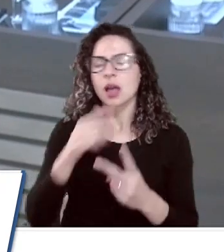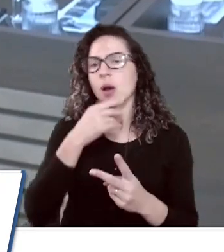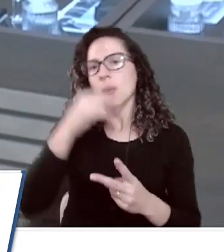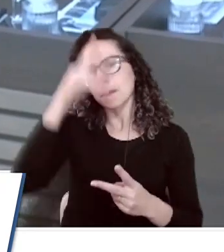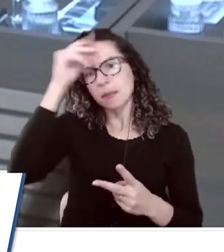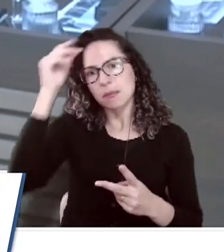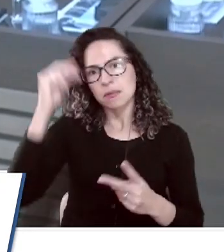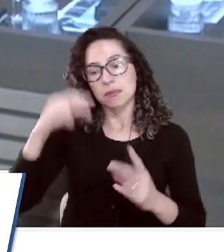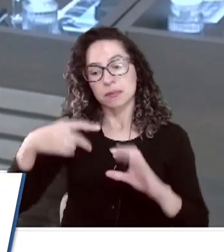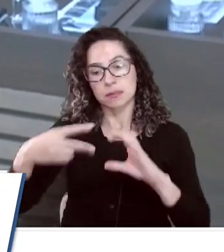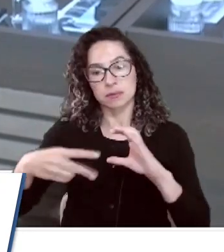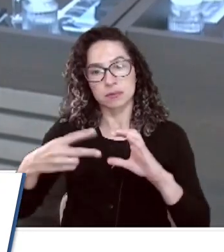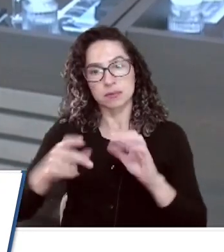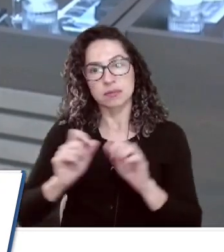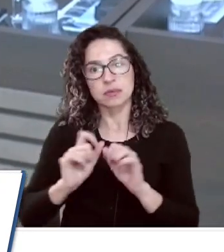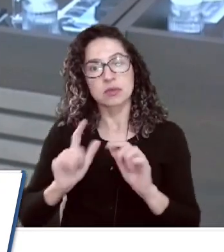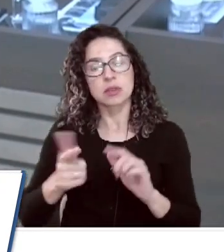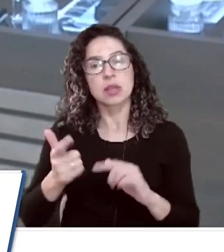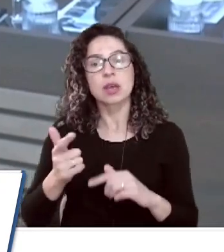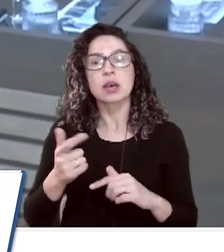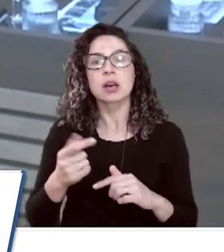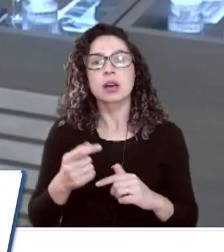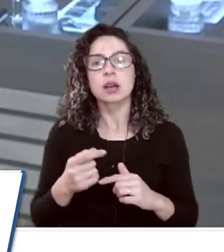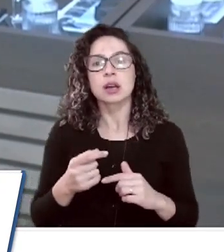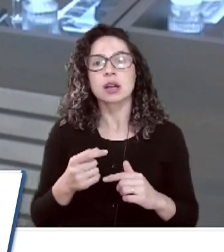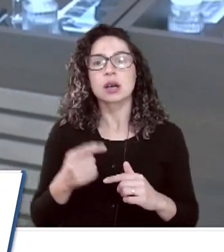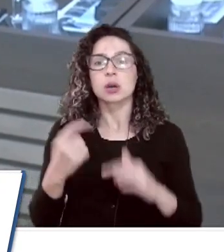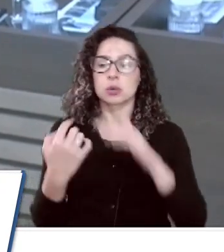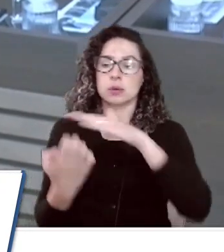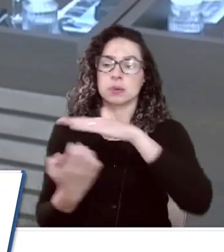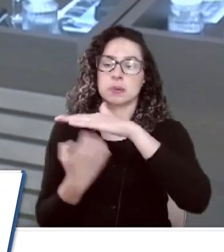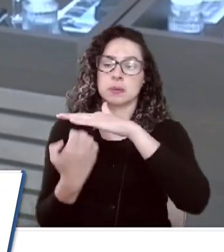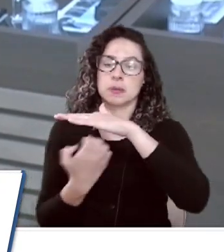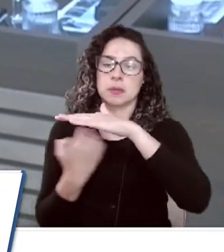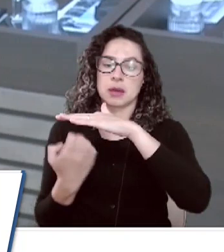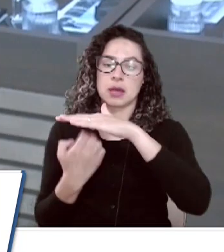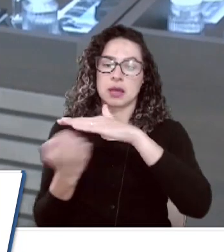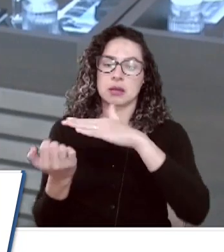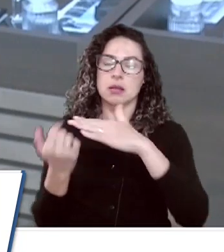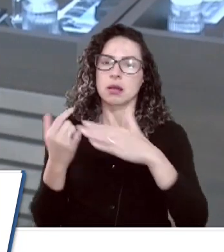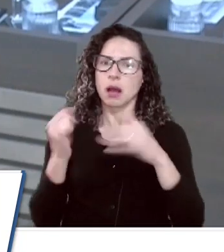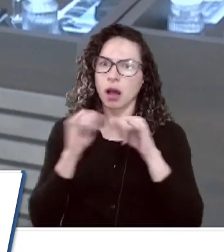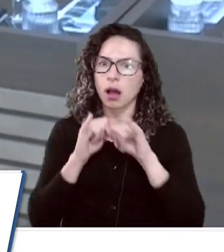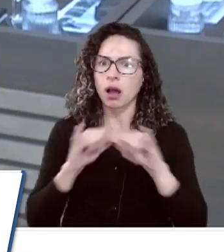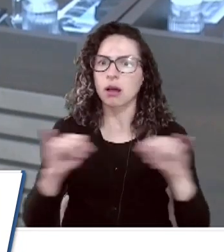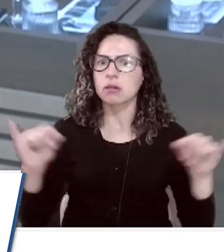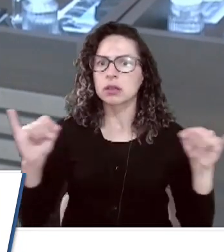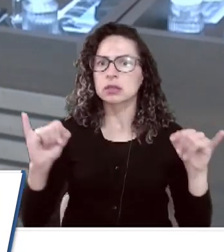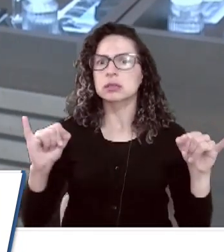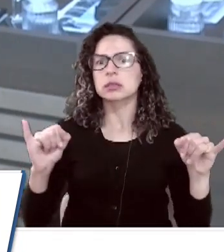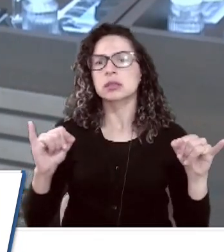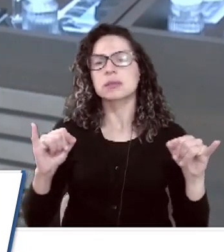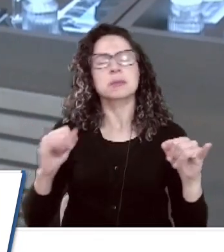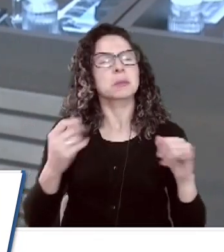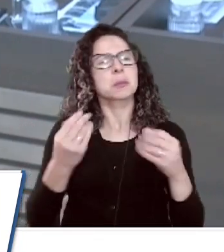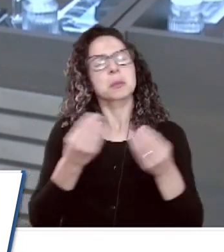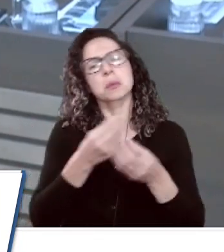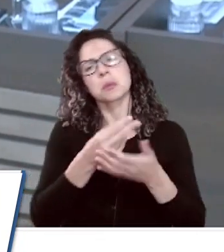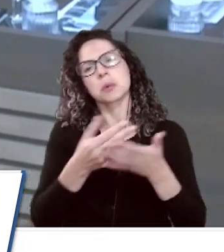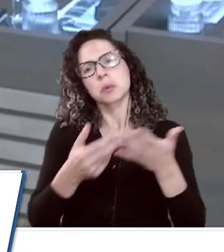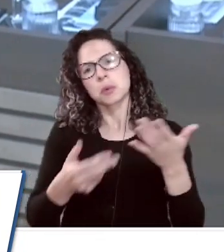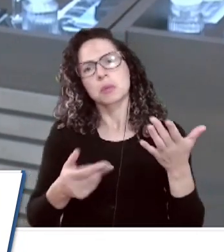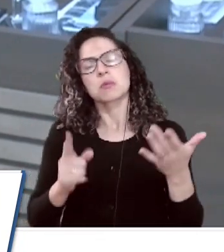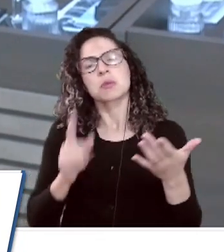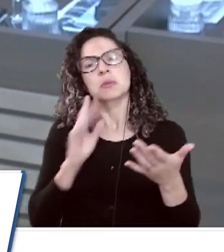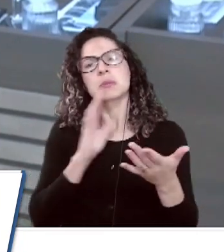fazendo, os empresários que vieram a público se manifestar, infinitas, eu acho assim, foi uma coisa bacana. E o